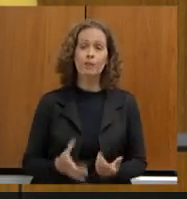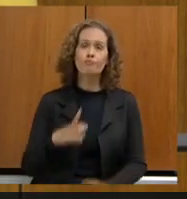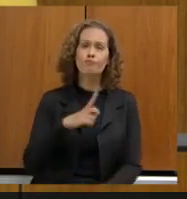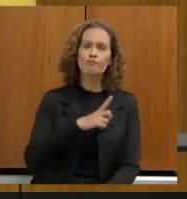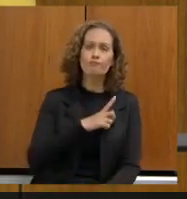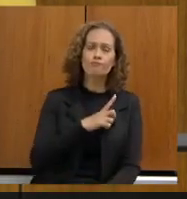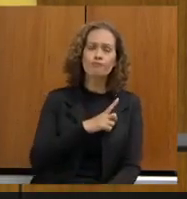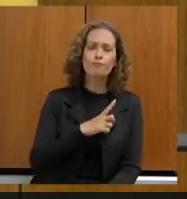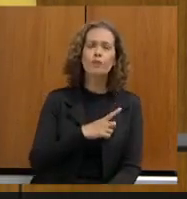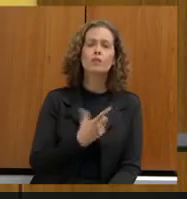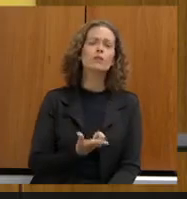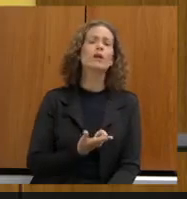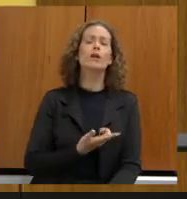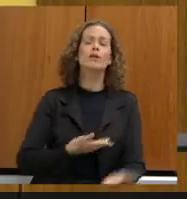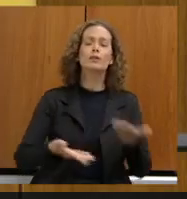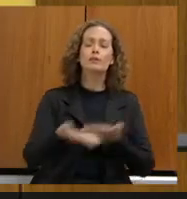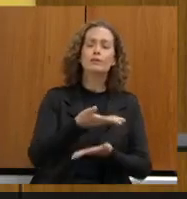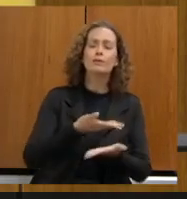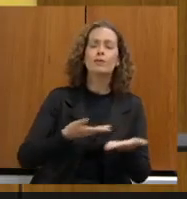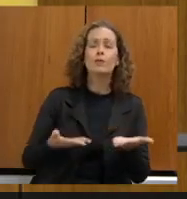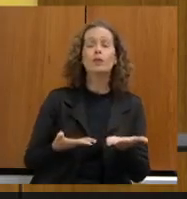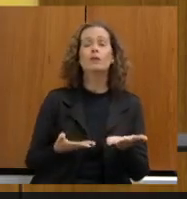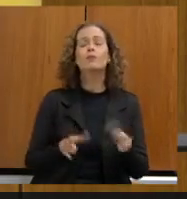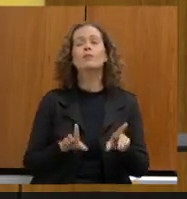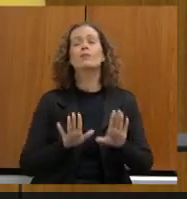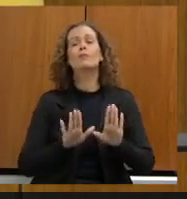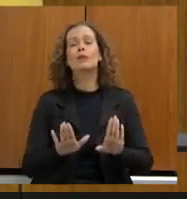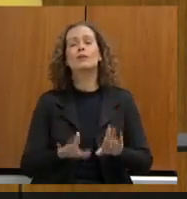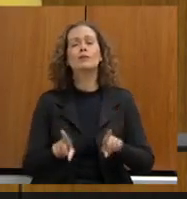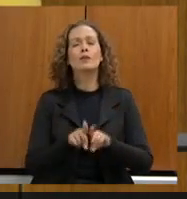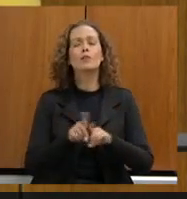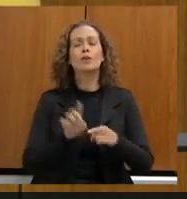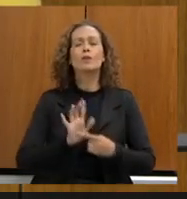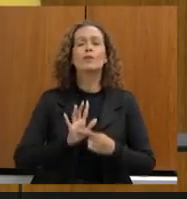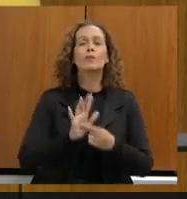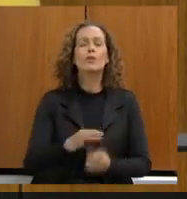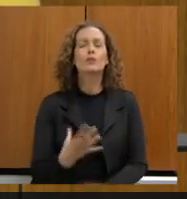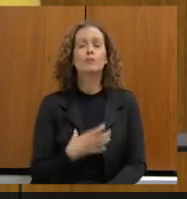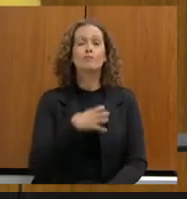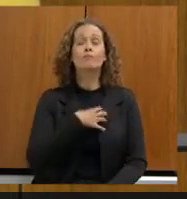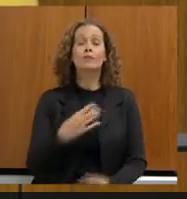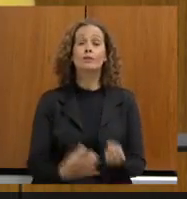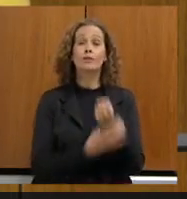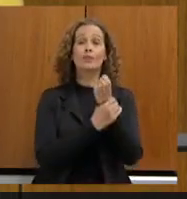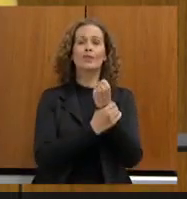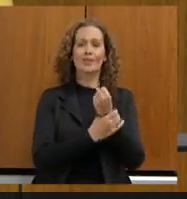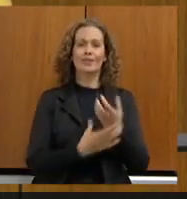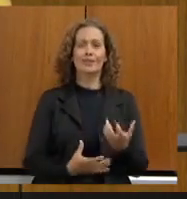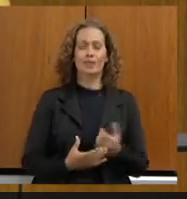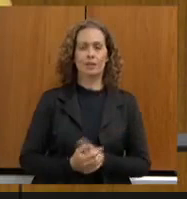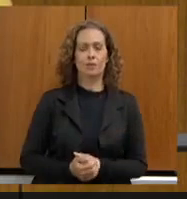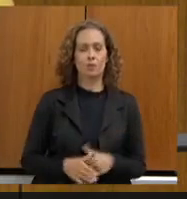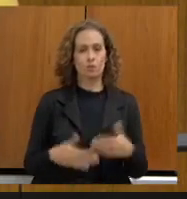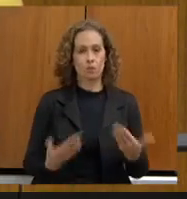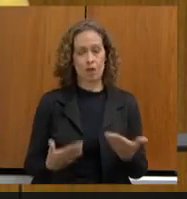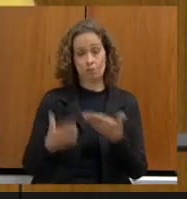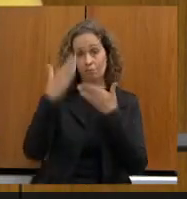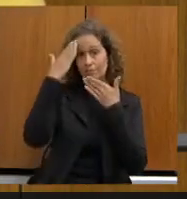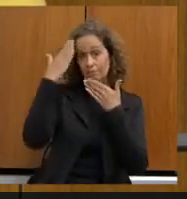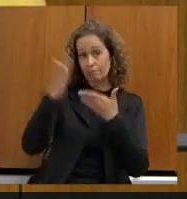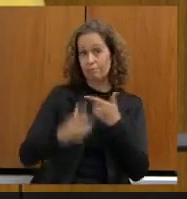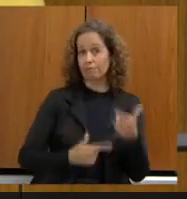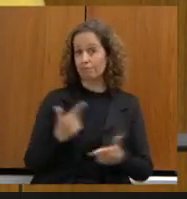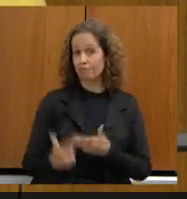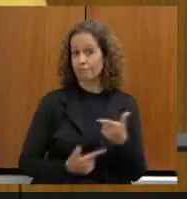que você fazem a sensação de segurança que o bombeiro causa onde ele está né então é agradecer